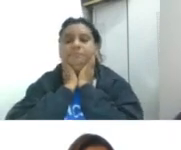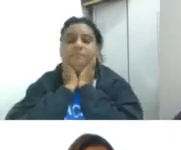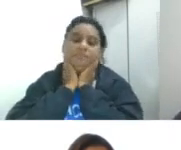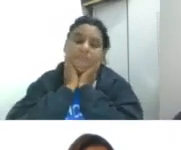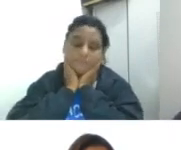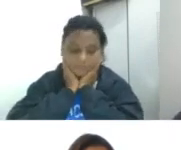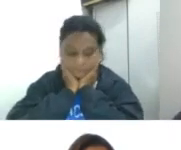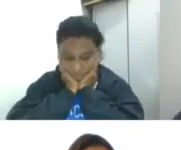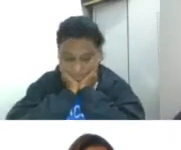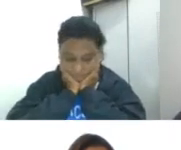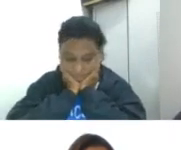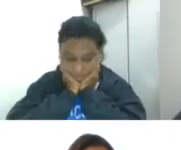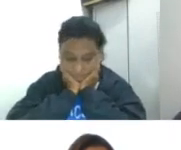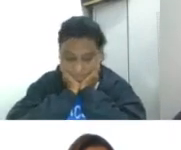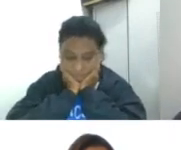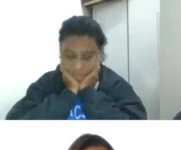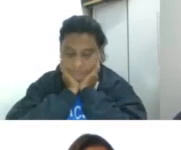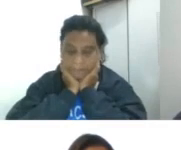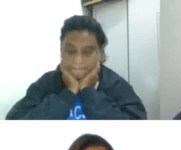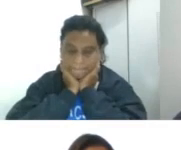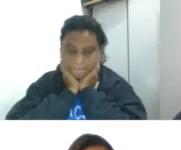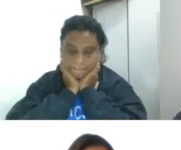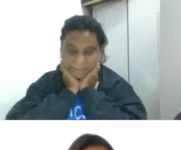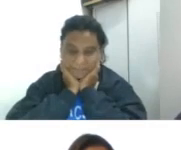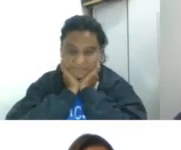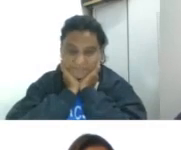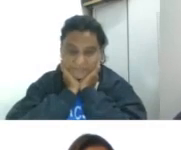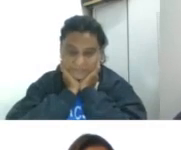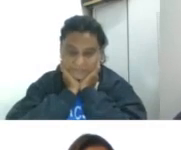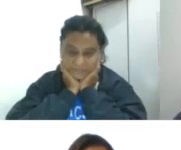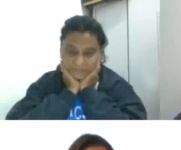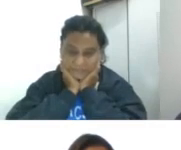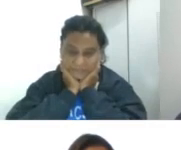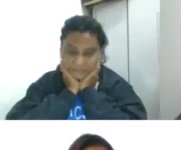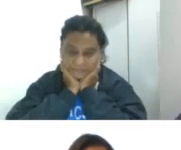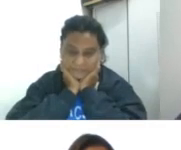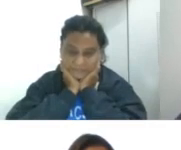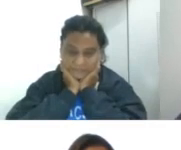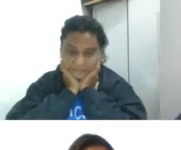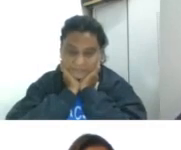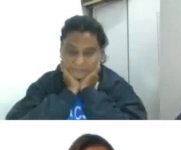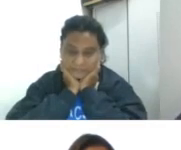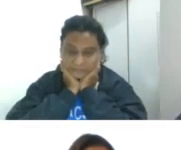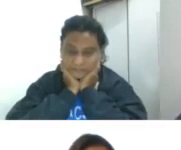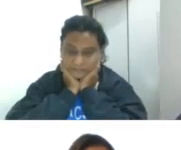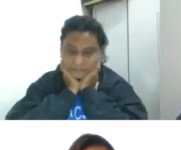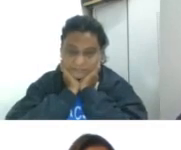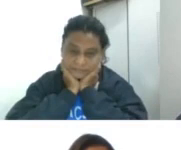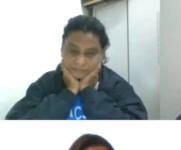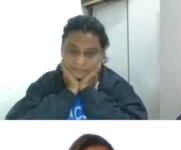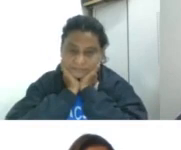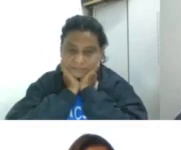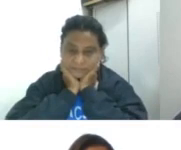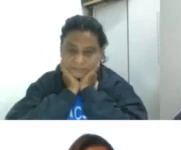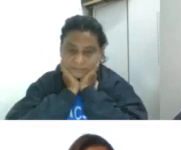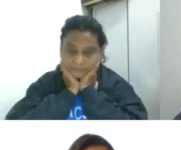qual o objetivo de realizar o tratamento da tuberculose o objetivo número 1 é curar esse paciente segundo é diminuir a transmissão do bacilo para os